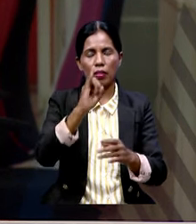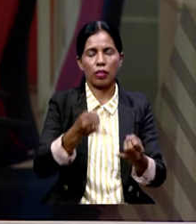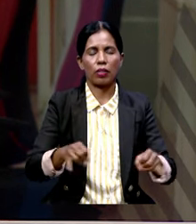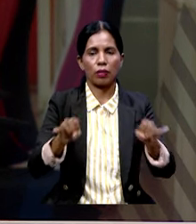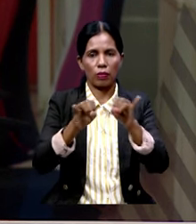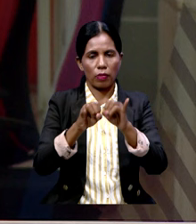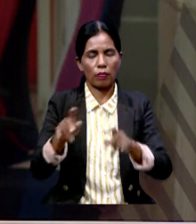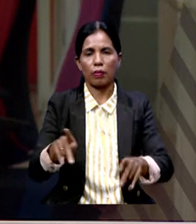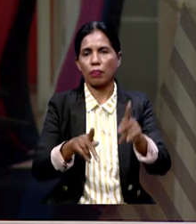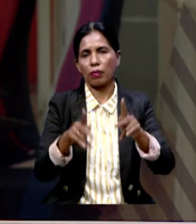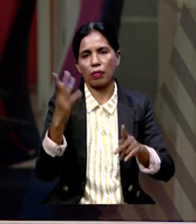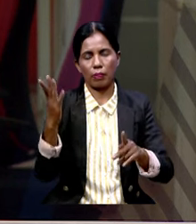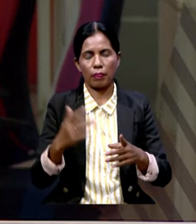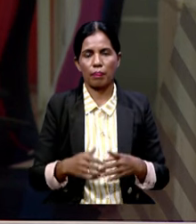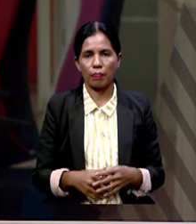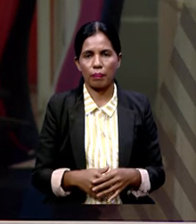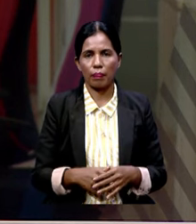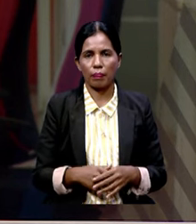refere.